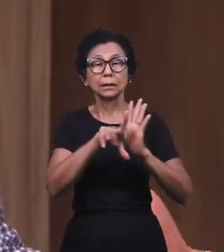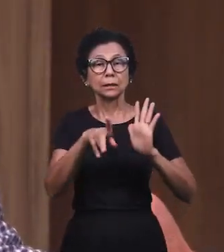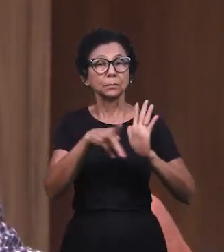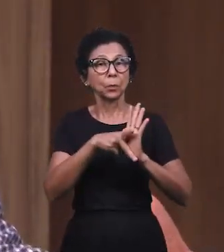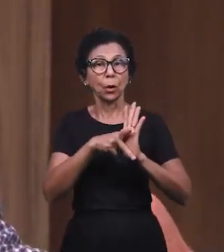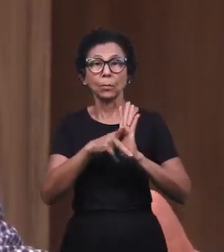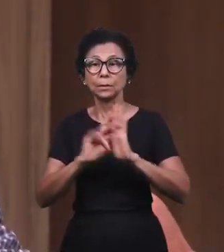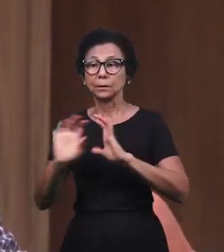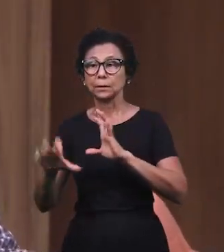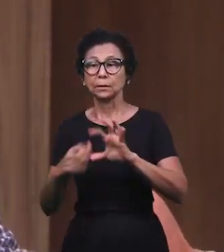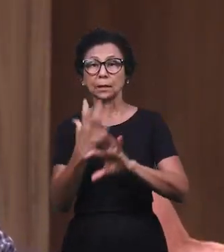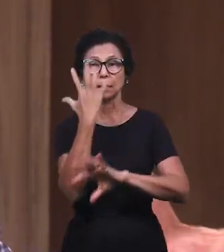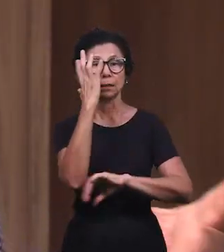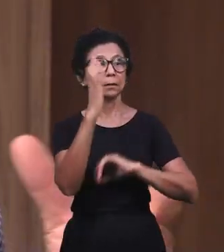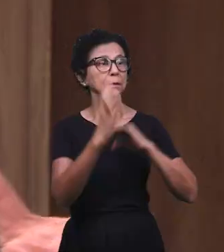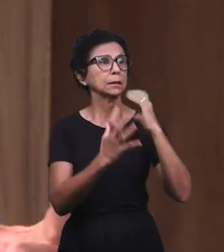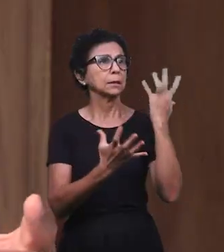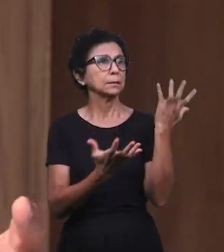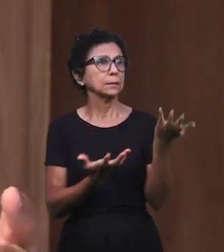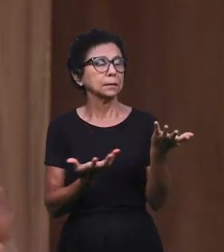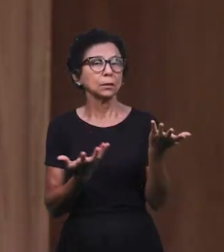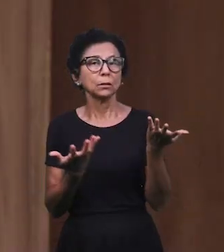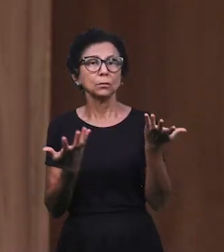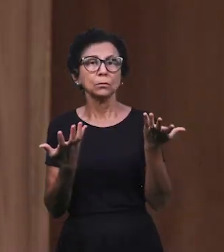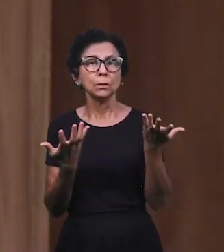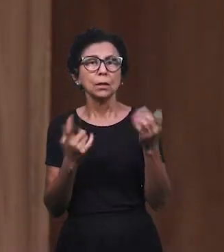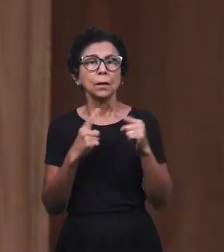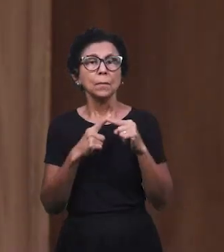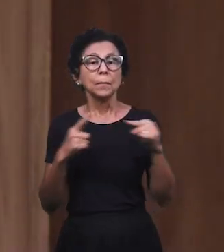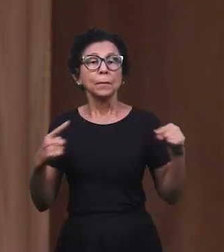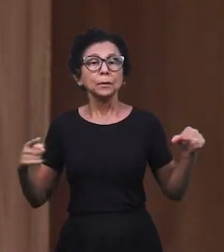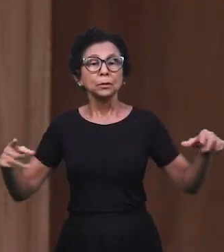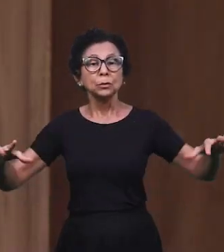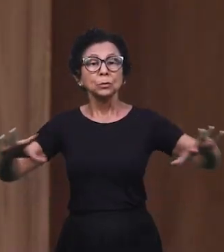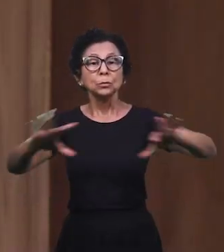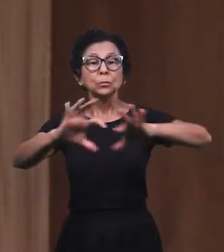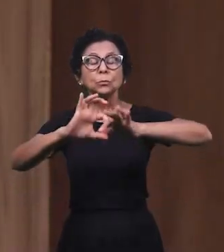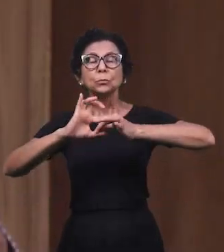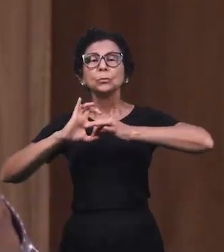que haja um elemento unificador de tudo isso,